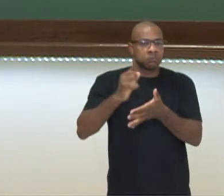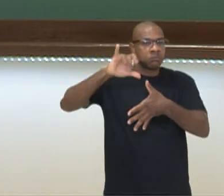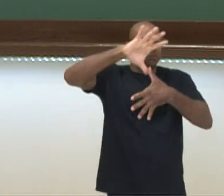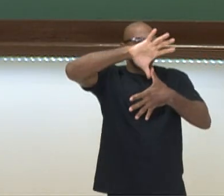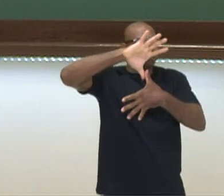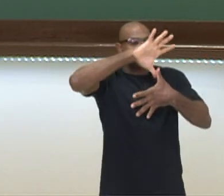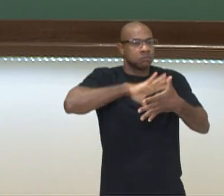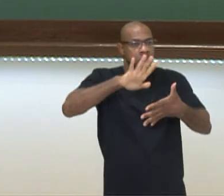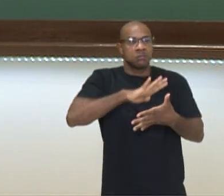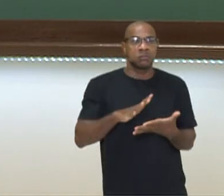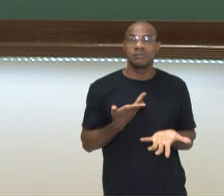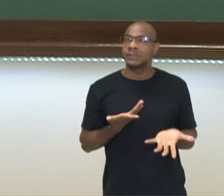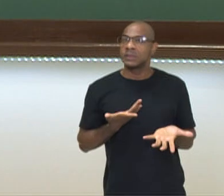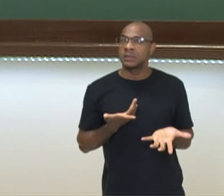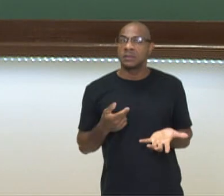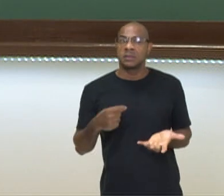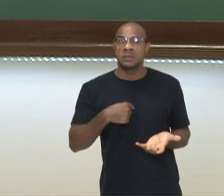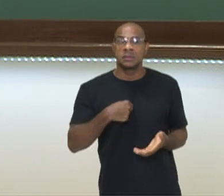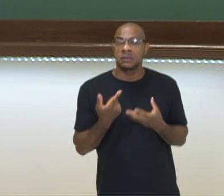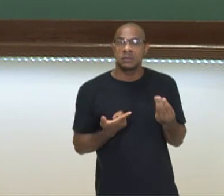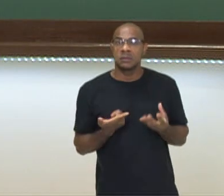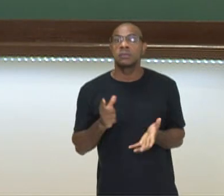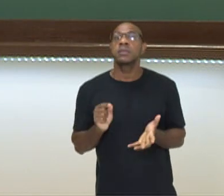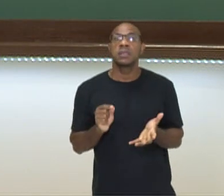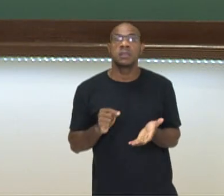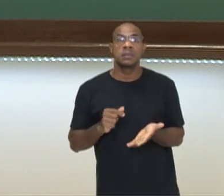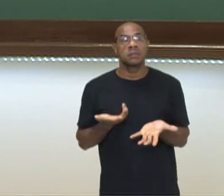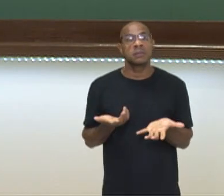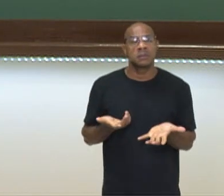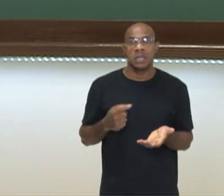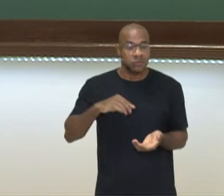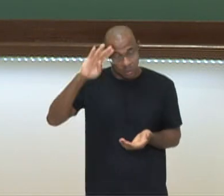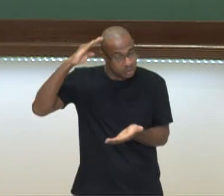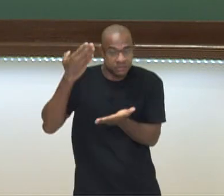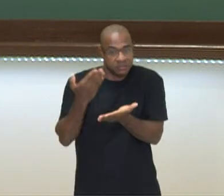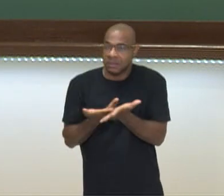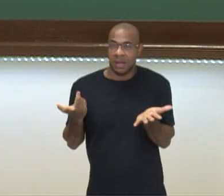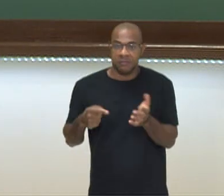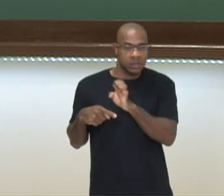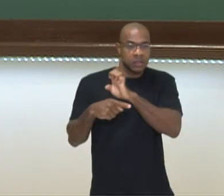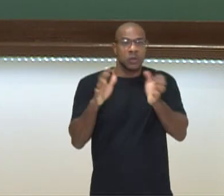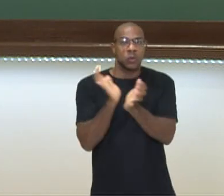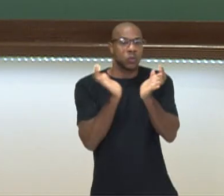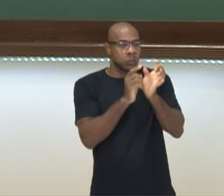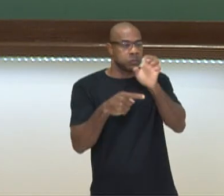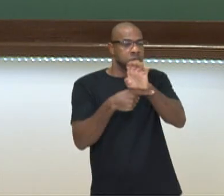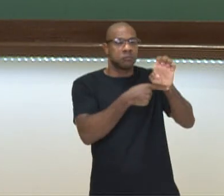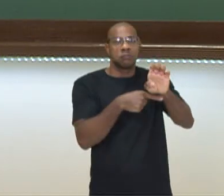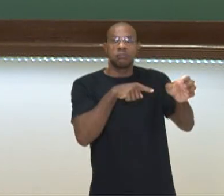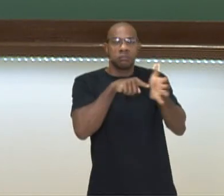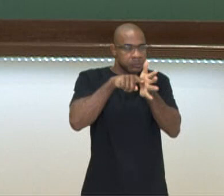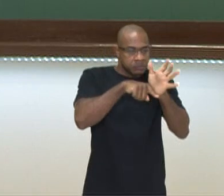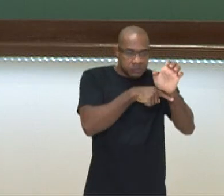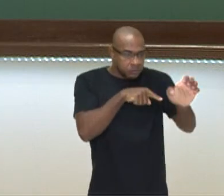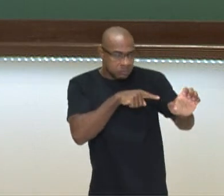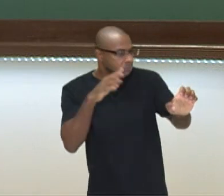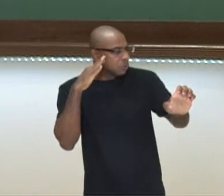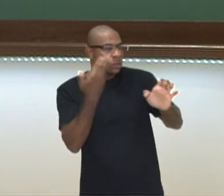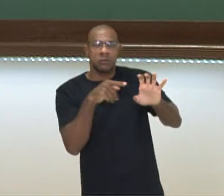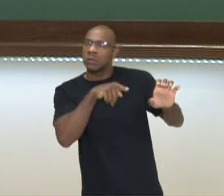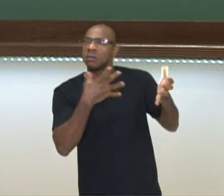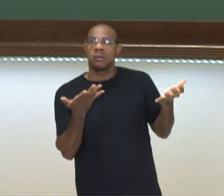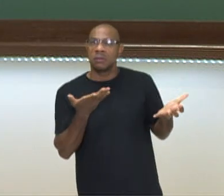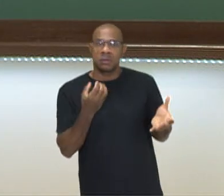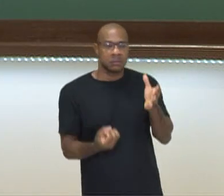nós tínhamos tirado o mérito do pessoal do Equador, dos habitantes do Equador, de terem começado